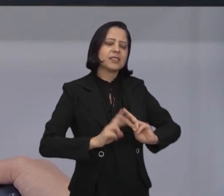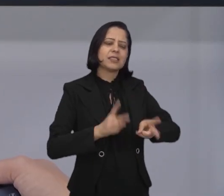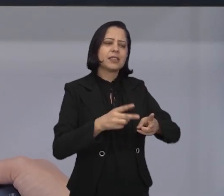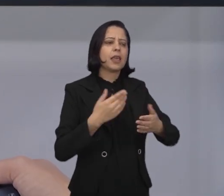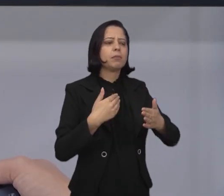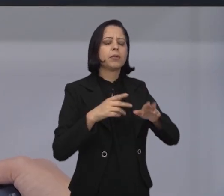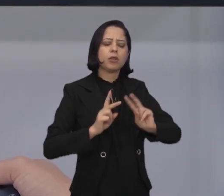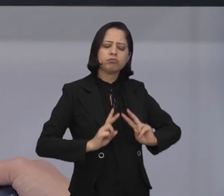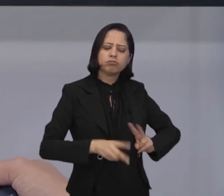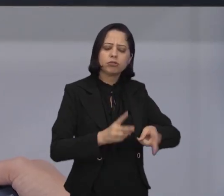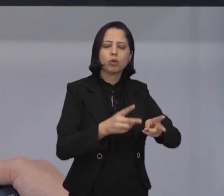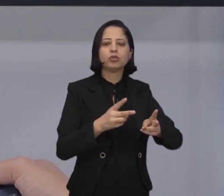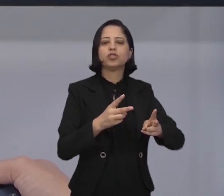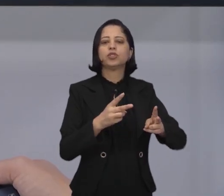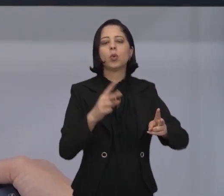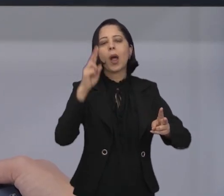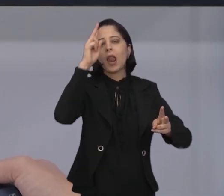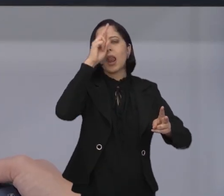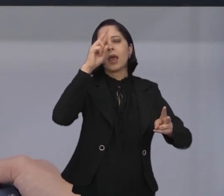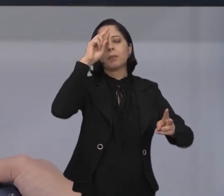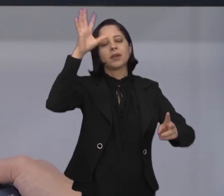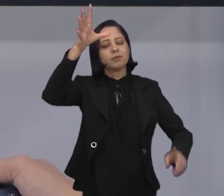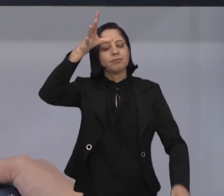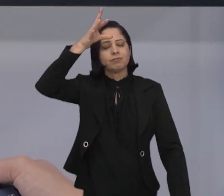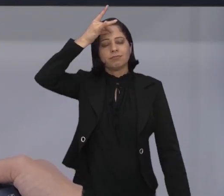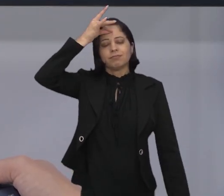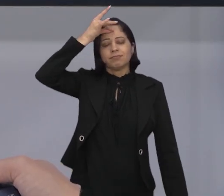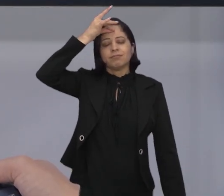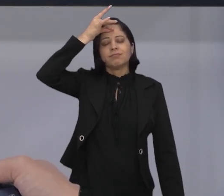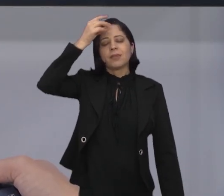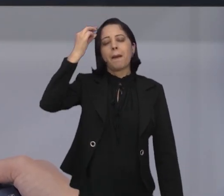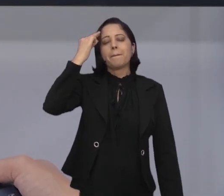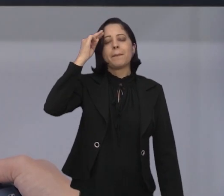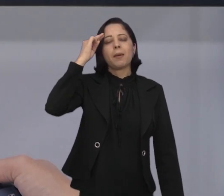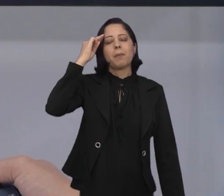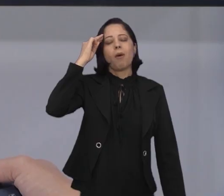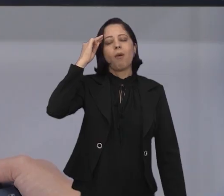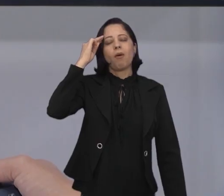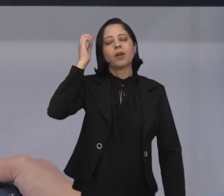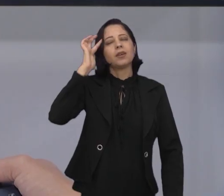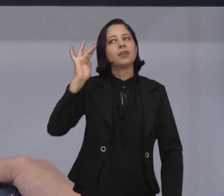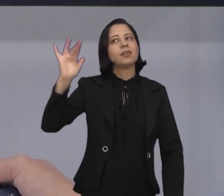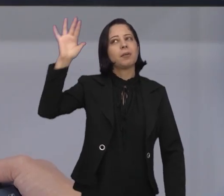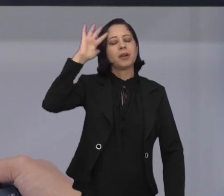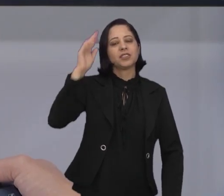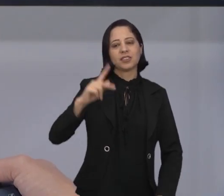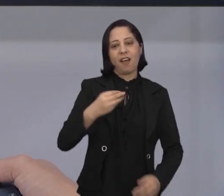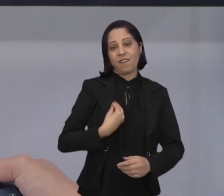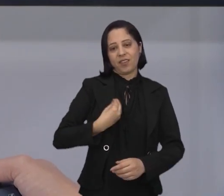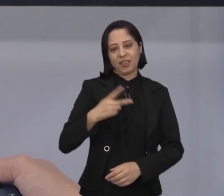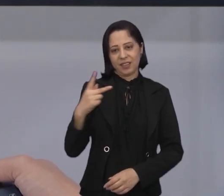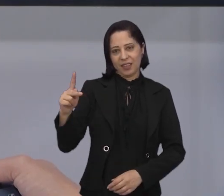continua falando sobre ela. Então, é uma forma da gente continuar, né, a arte dela e continuar a memória dela e das outras que vieram antes dela,